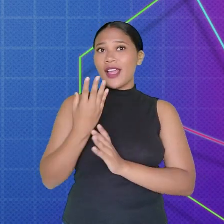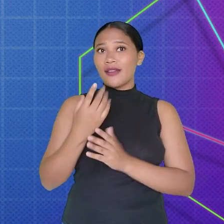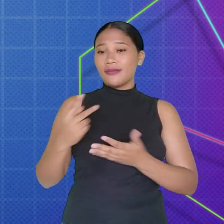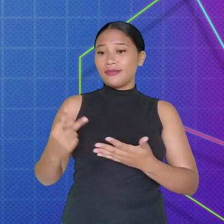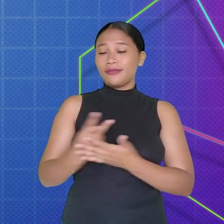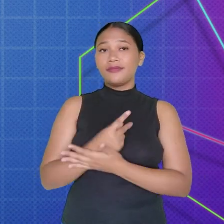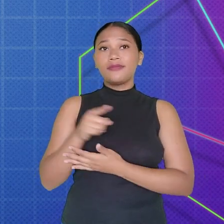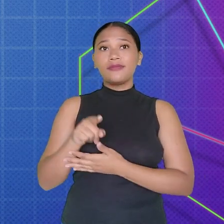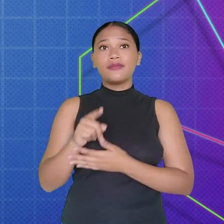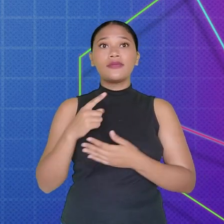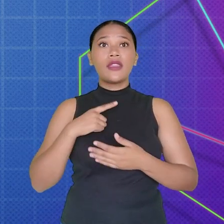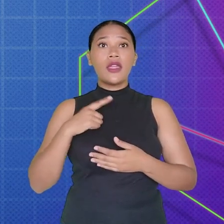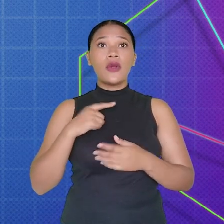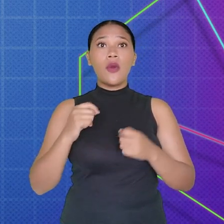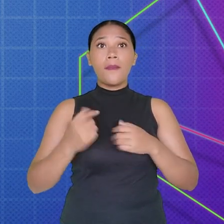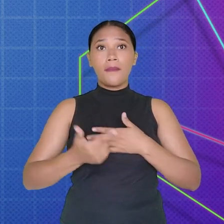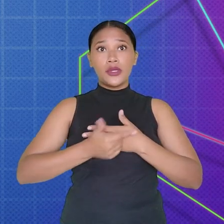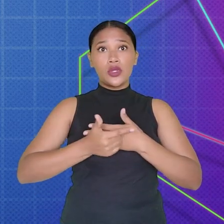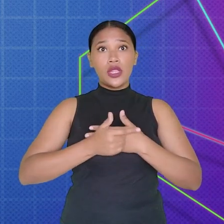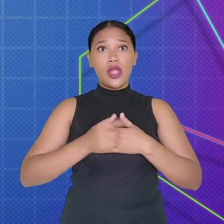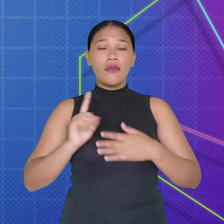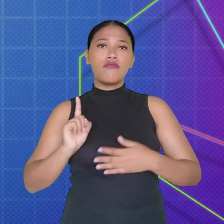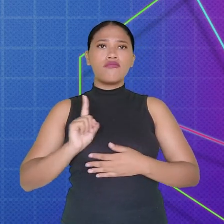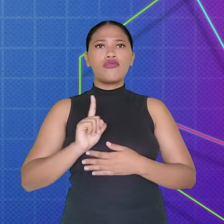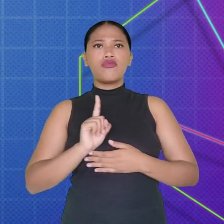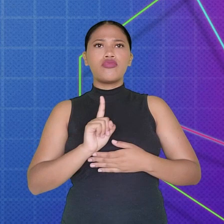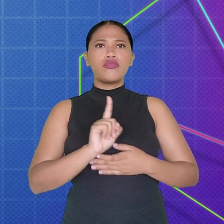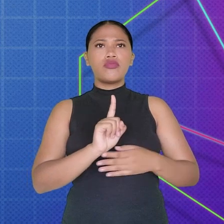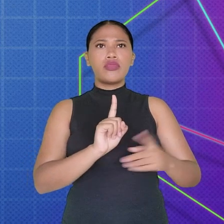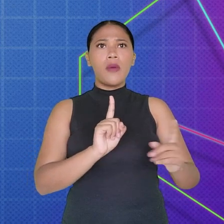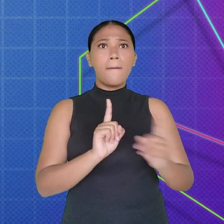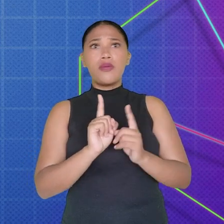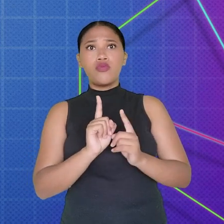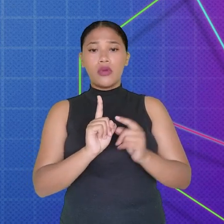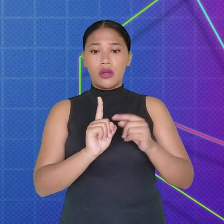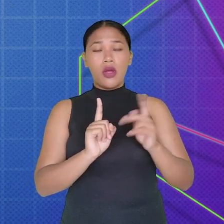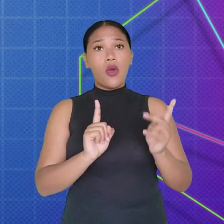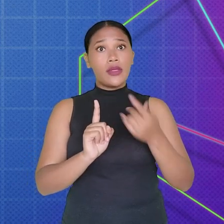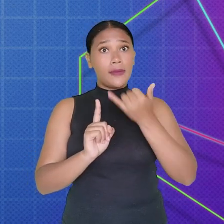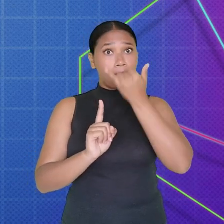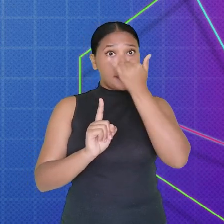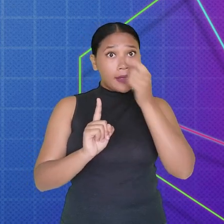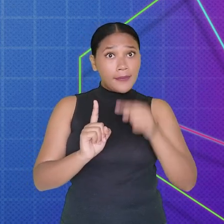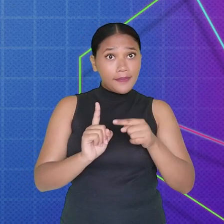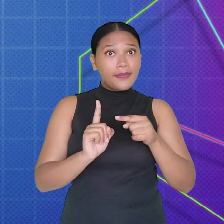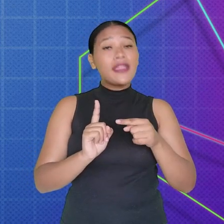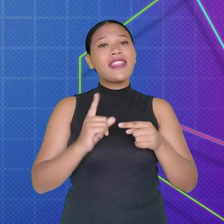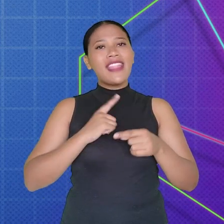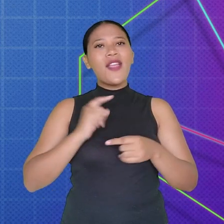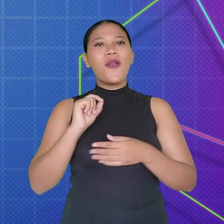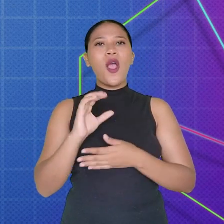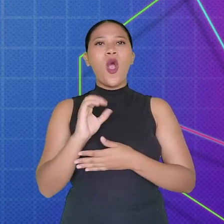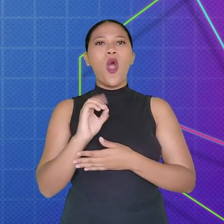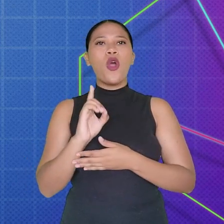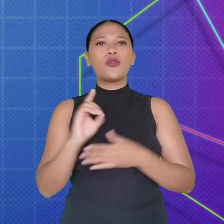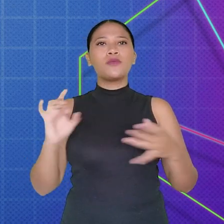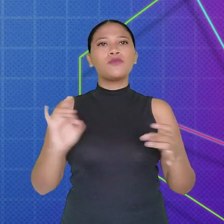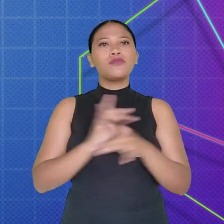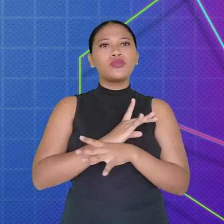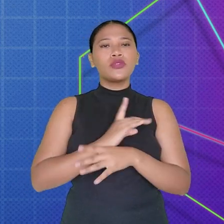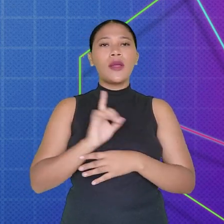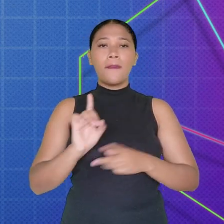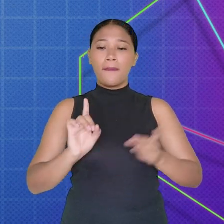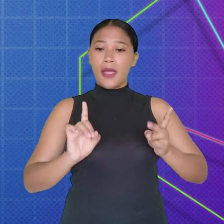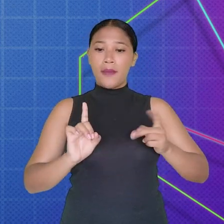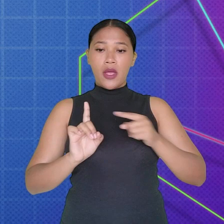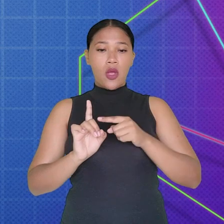que seja acionado quando o personagem do jogo colide com um objeto específico. Nas condições associadas a esse evento, pode ser que o personagem esteja na